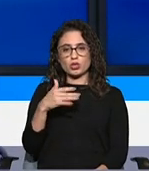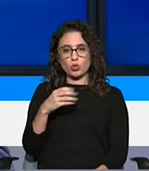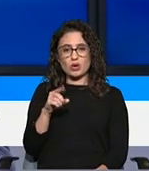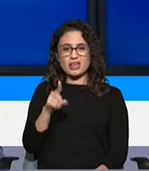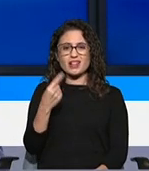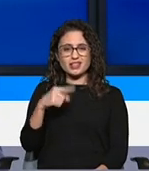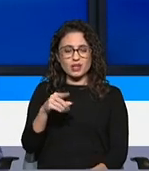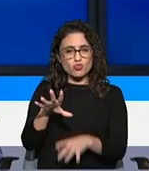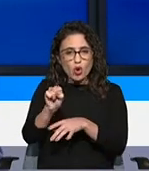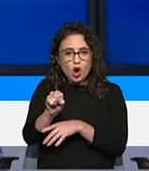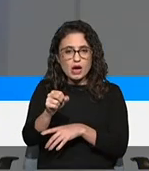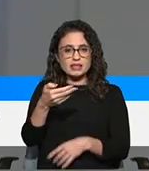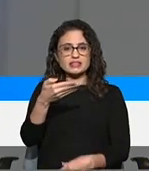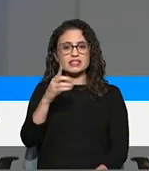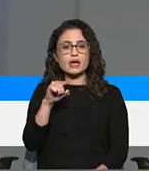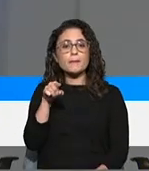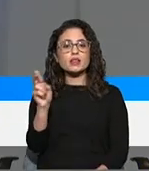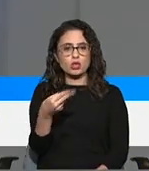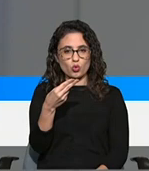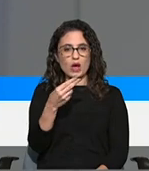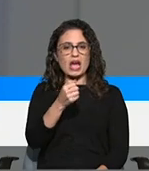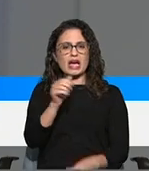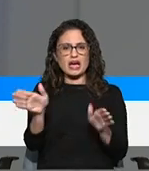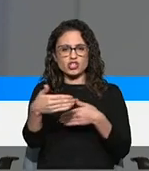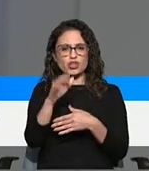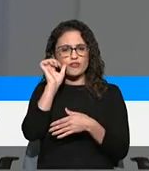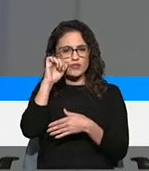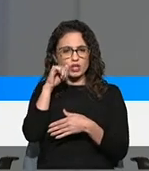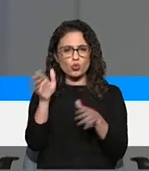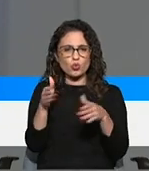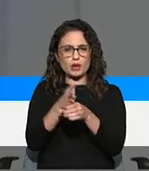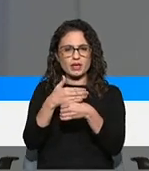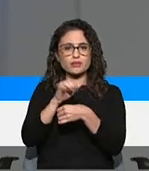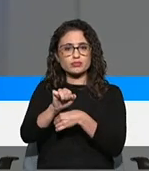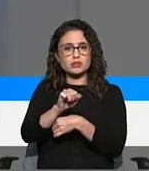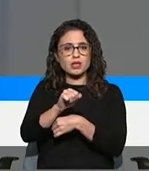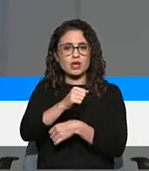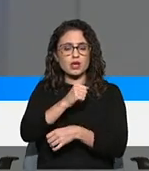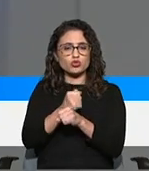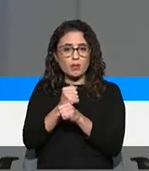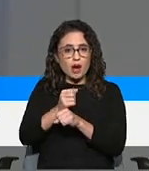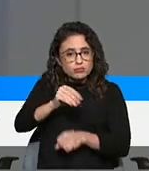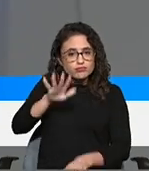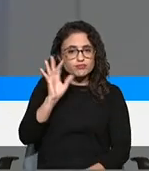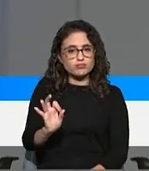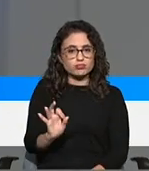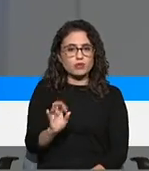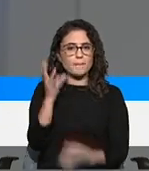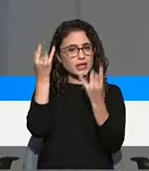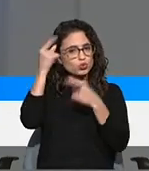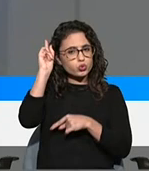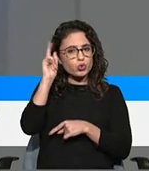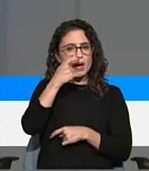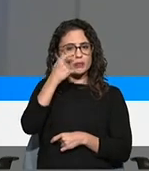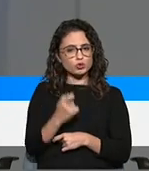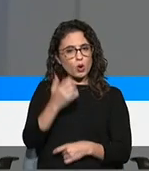76.000 € em caixas de vinho no gabinete em São Bento isto não é para brincar Isto é gente que